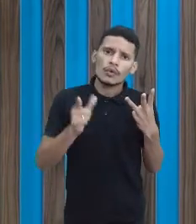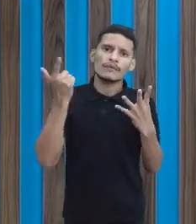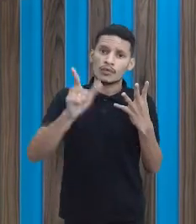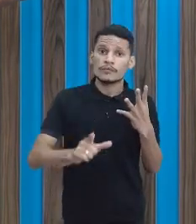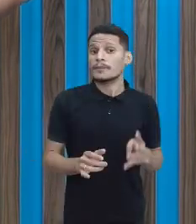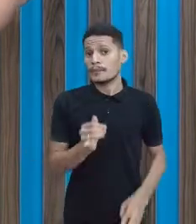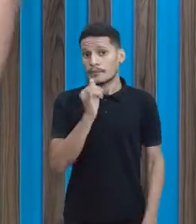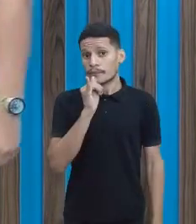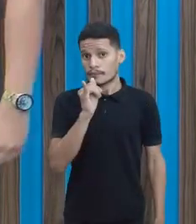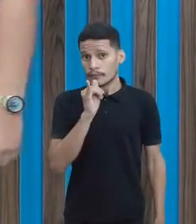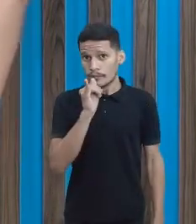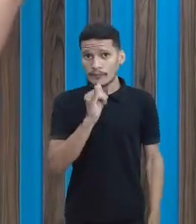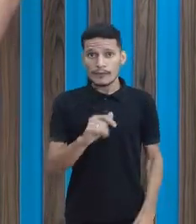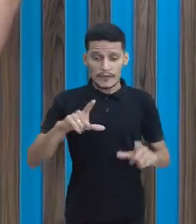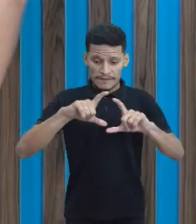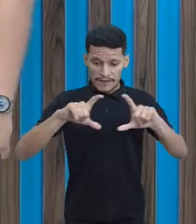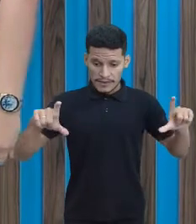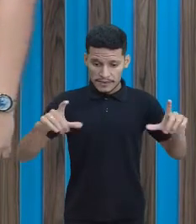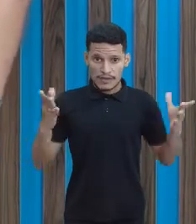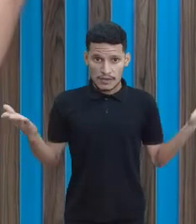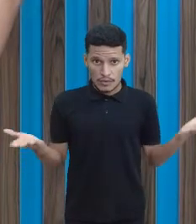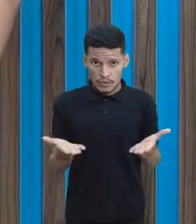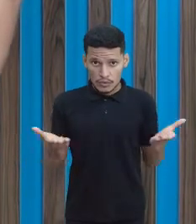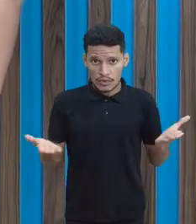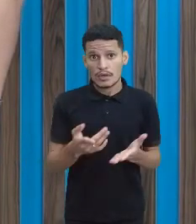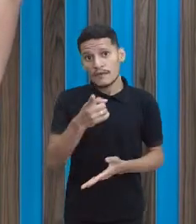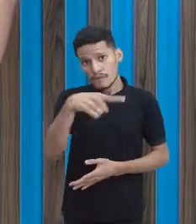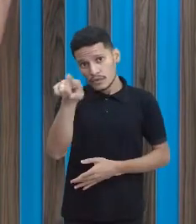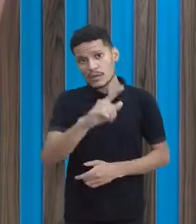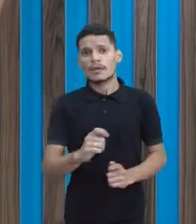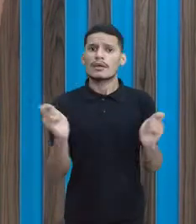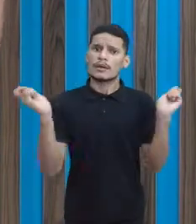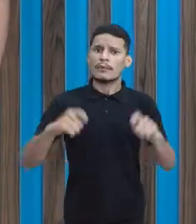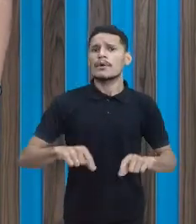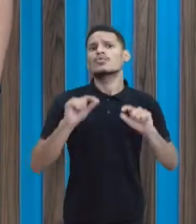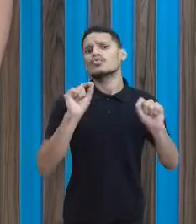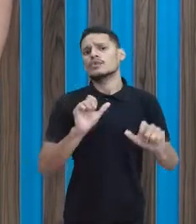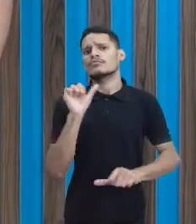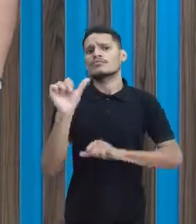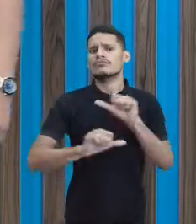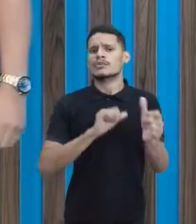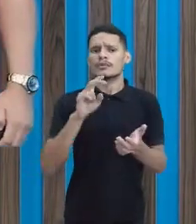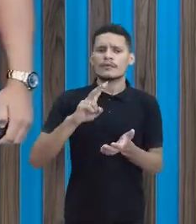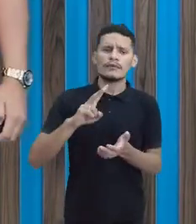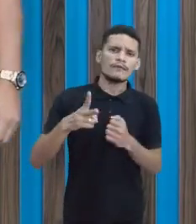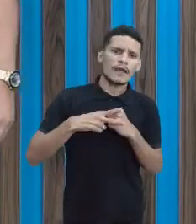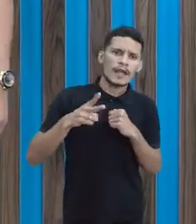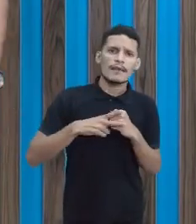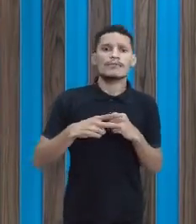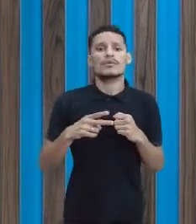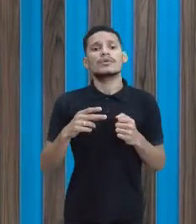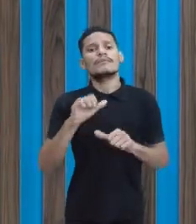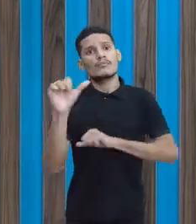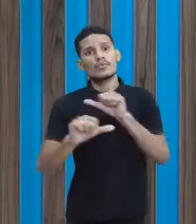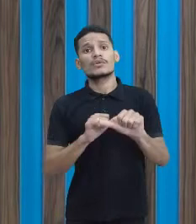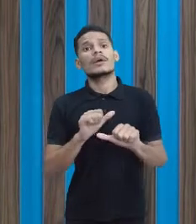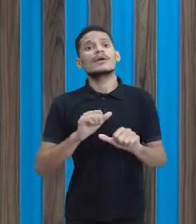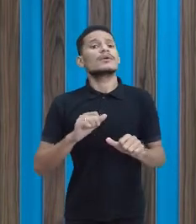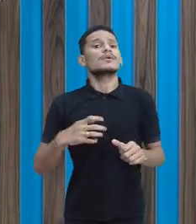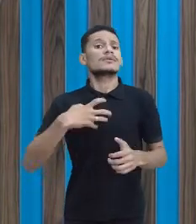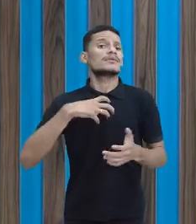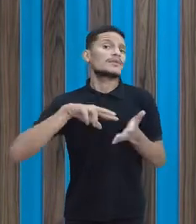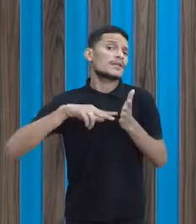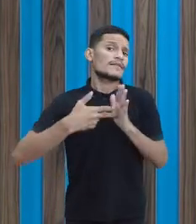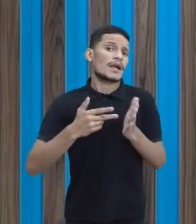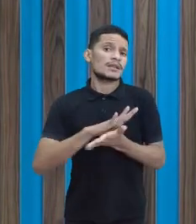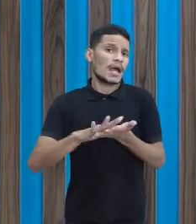por exemplo, essa frase daqui, você pode mudar um ou outro verbo dessa frase sem tirar o sentido da frase e você está usando